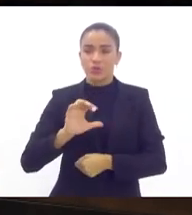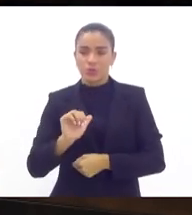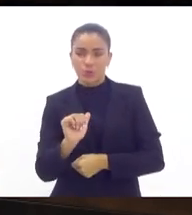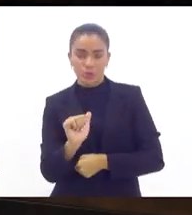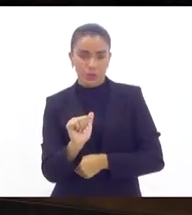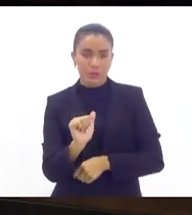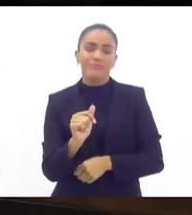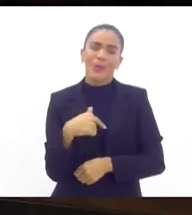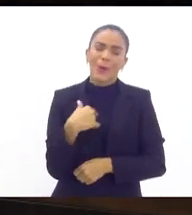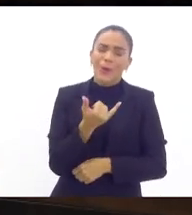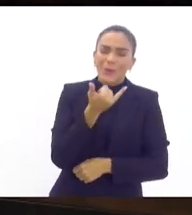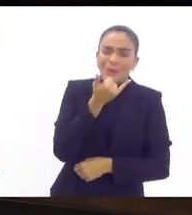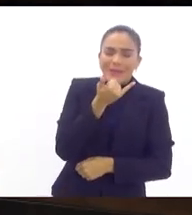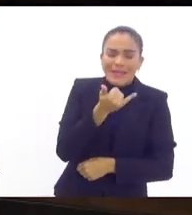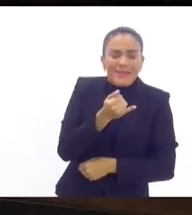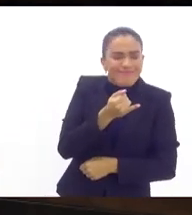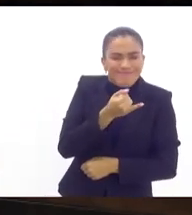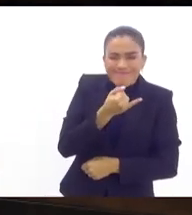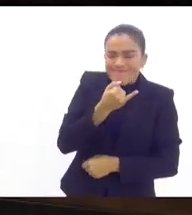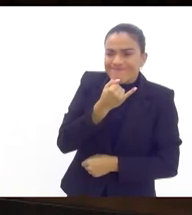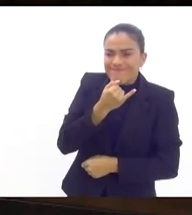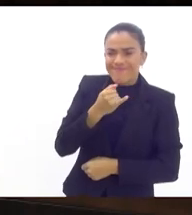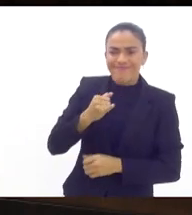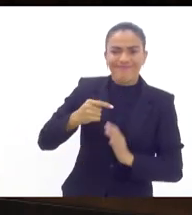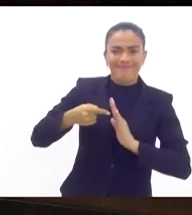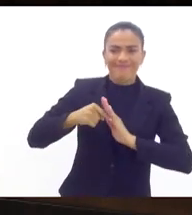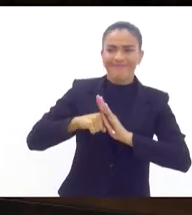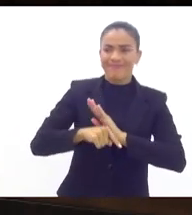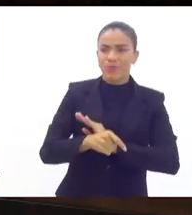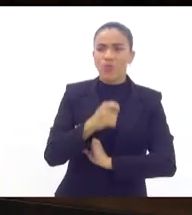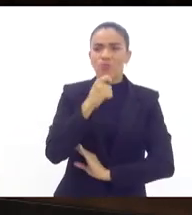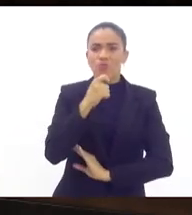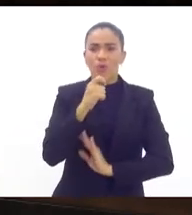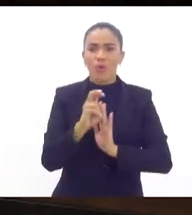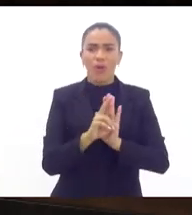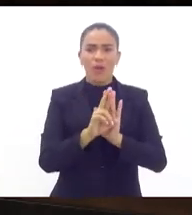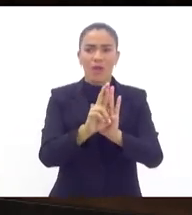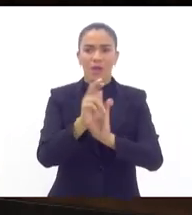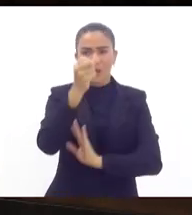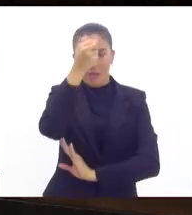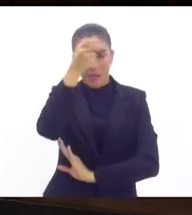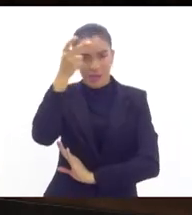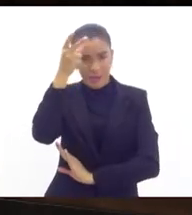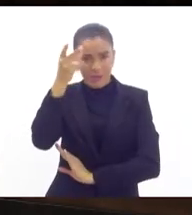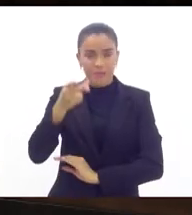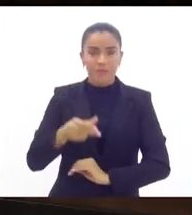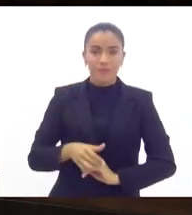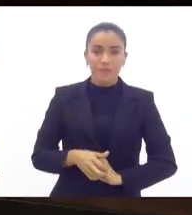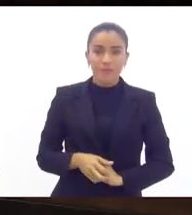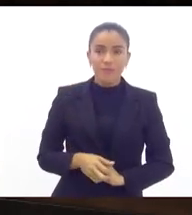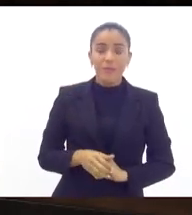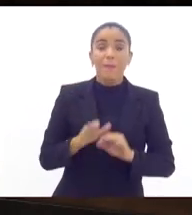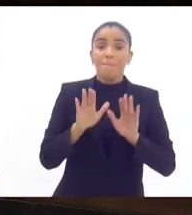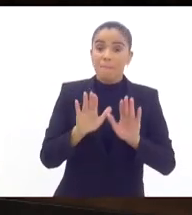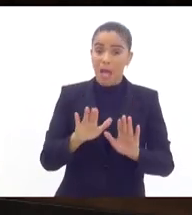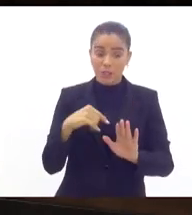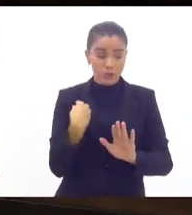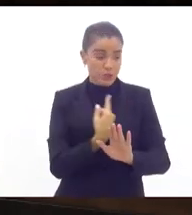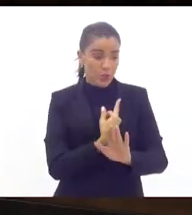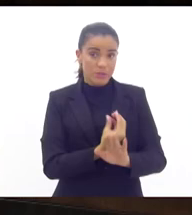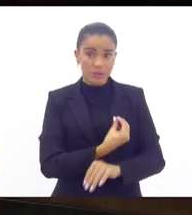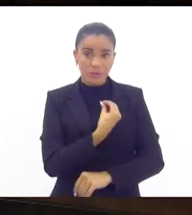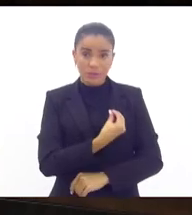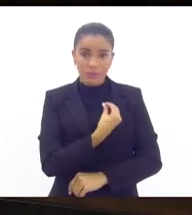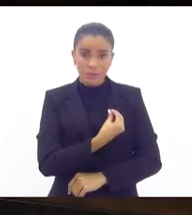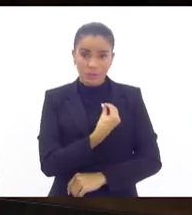eu lamento profundamente não temos um representante da prefeitura nessa audiência mas nós estamos aqui não